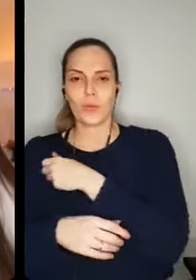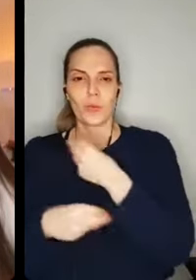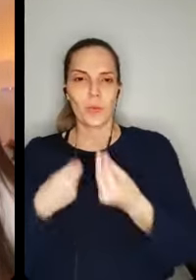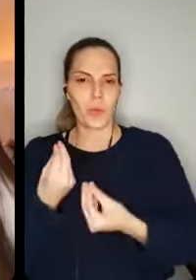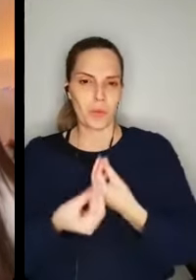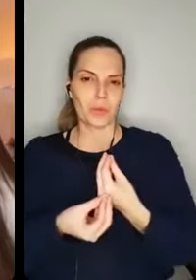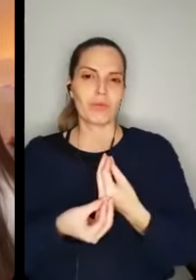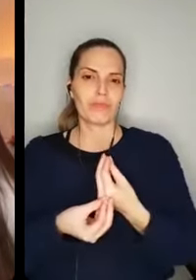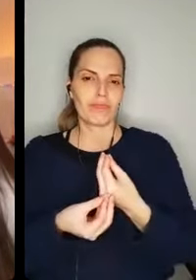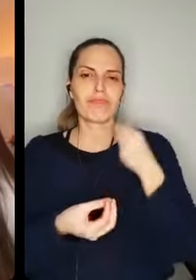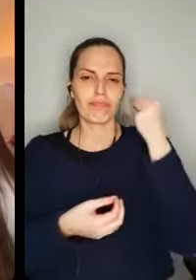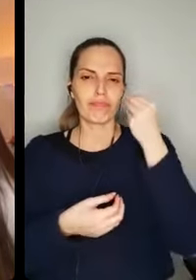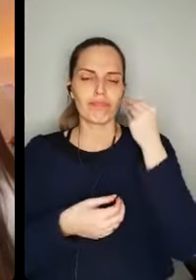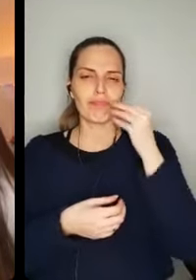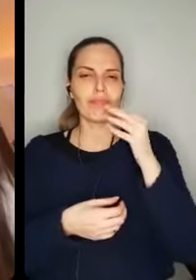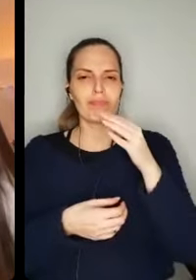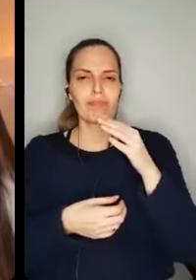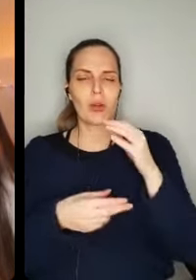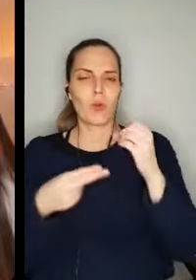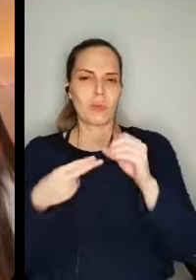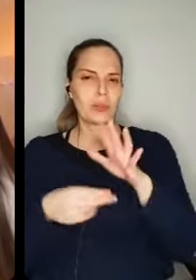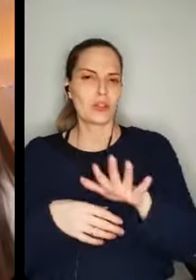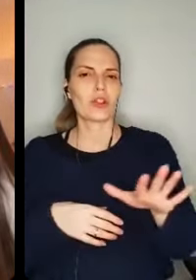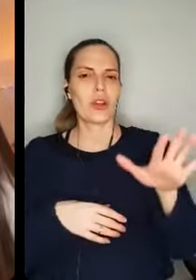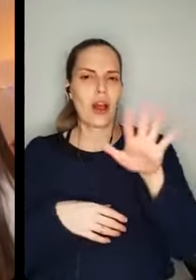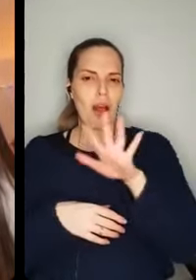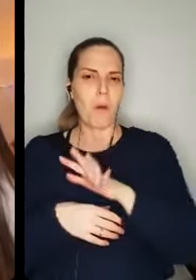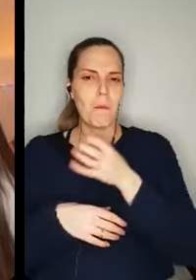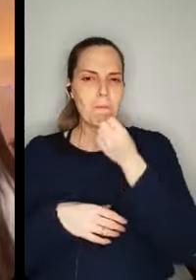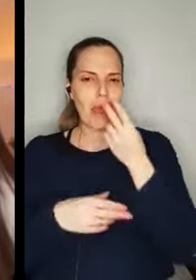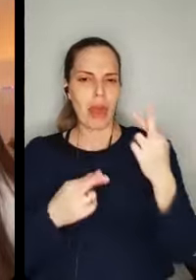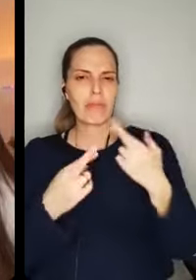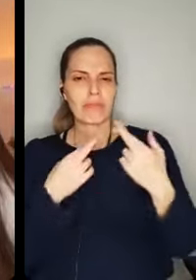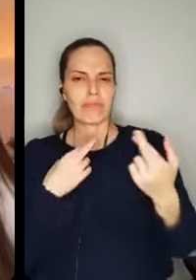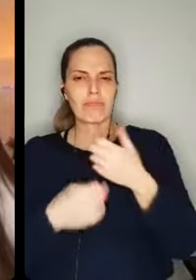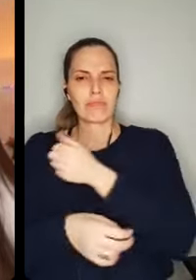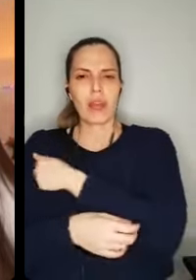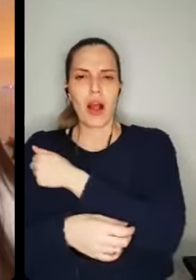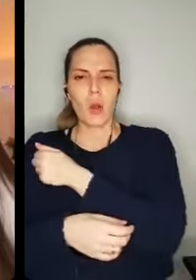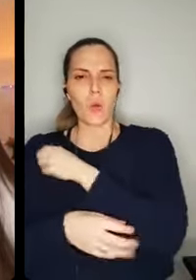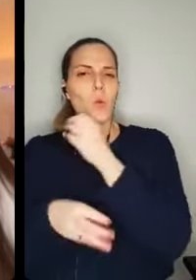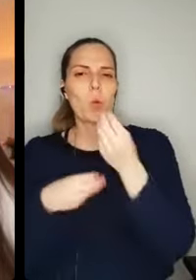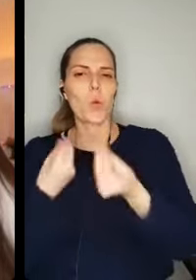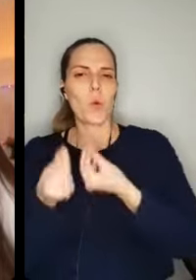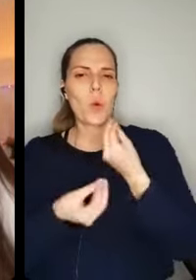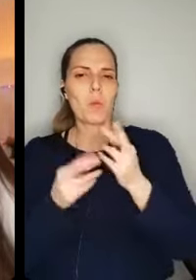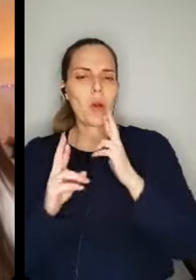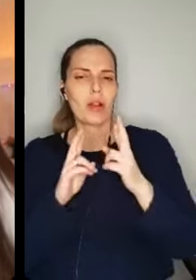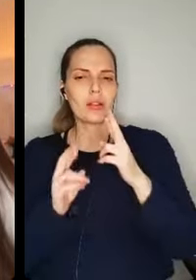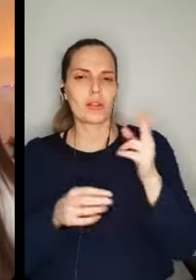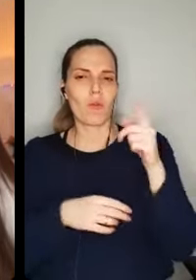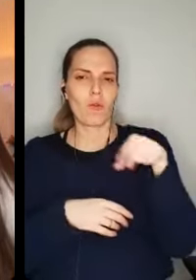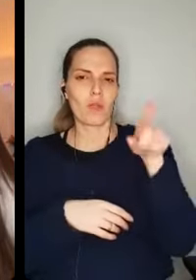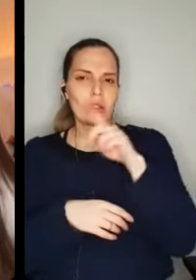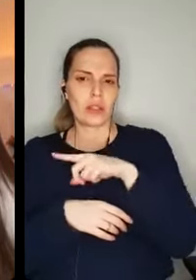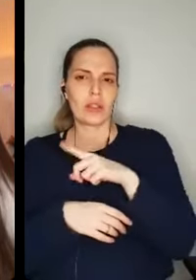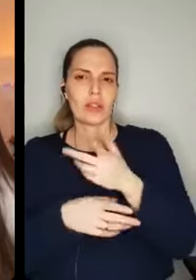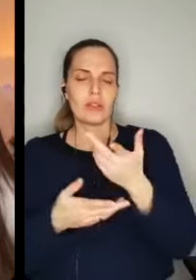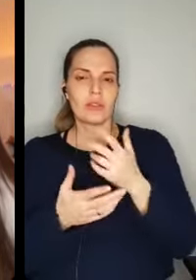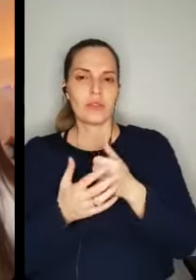geral, se dão bem com os alunos? Como é que é essa relação? Como é que é a relação de vocês com os professores?